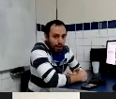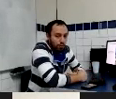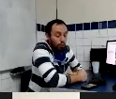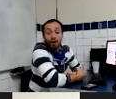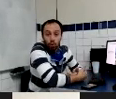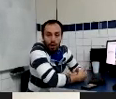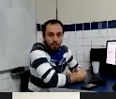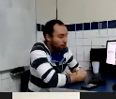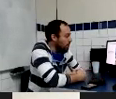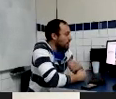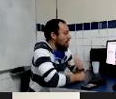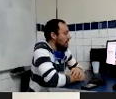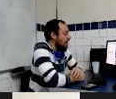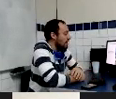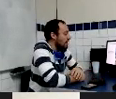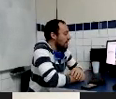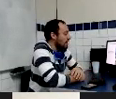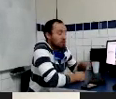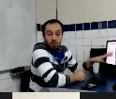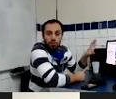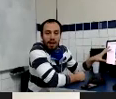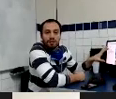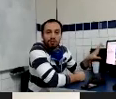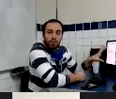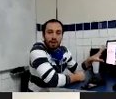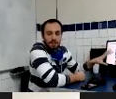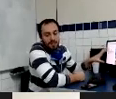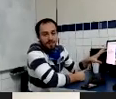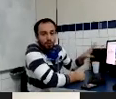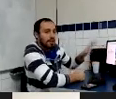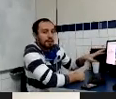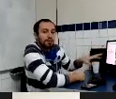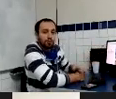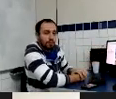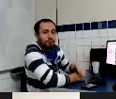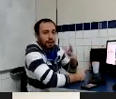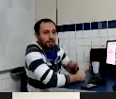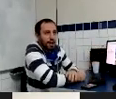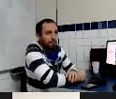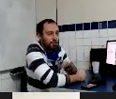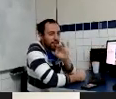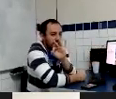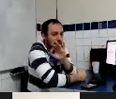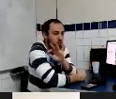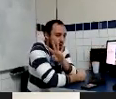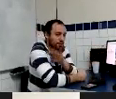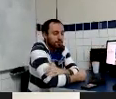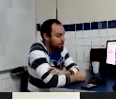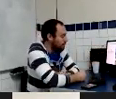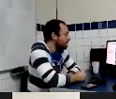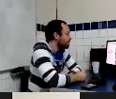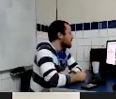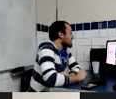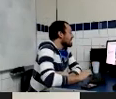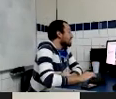no atual Peru. Nós vamos estudar sobre a civilização linda, tudo bem? Acho que lá na Cochila 3 ou 4,